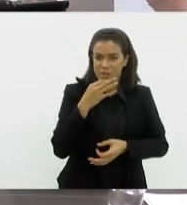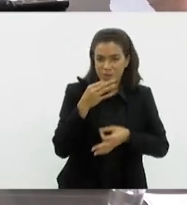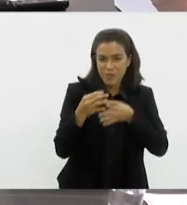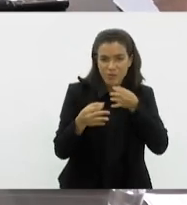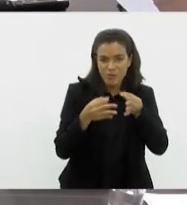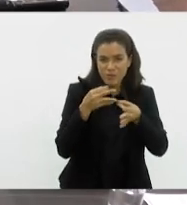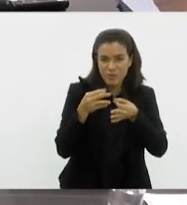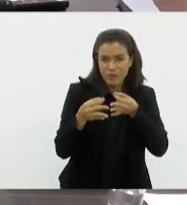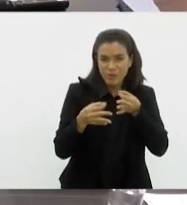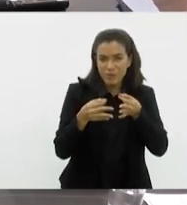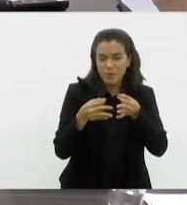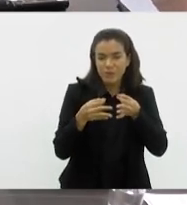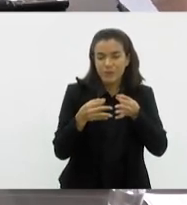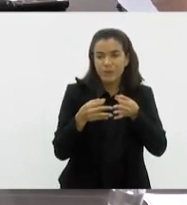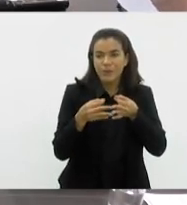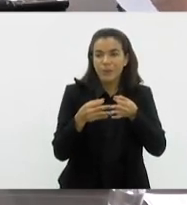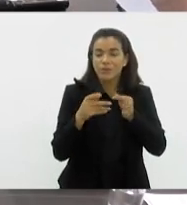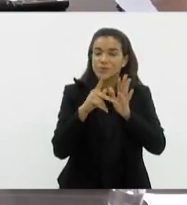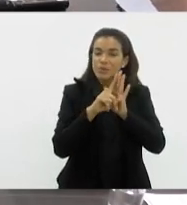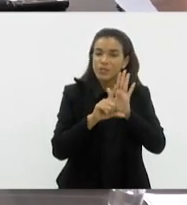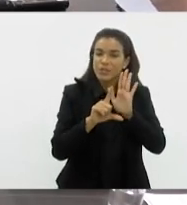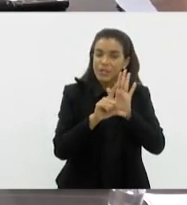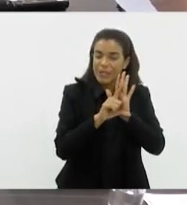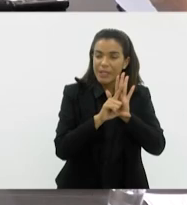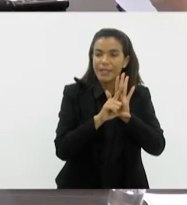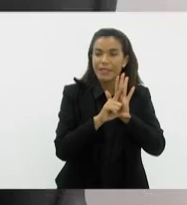aqui. Os projetos de